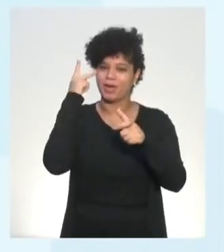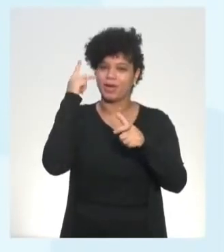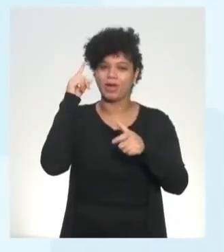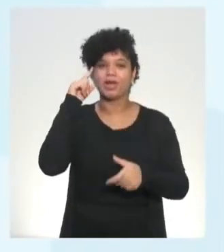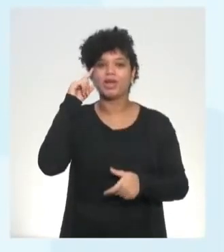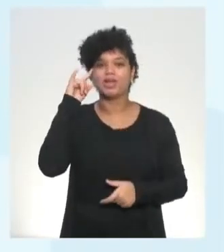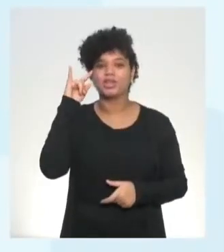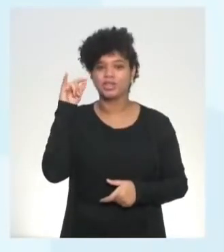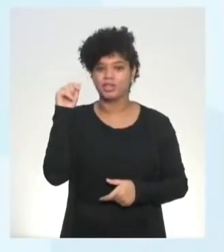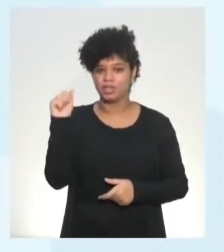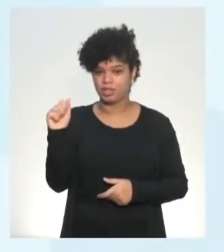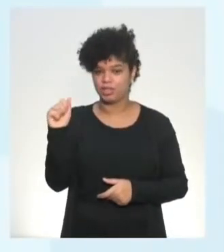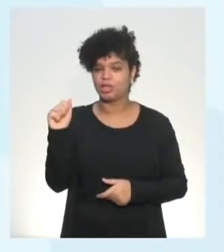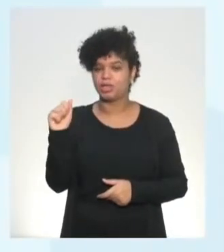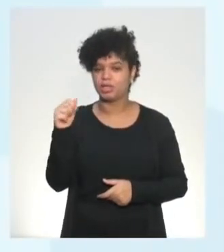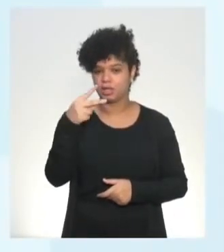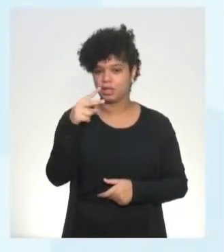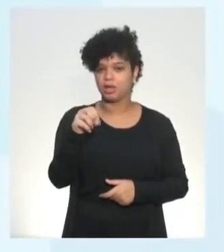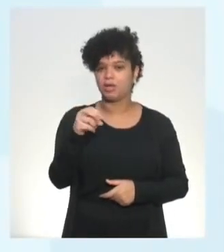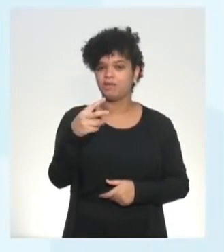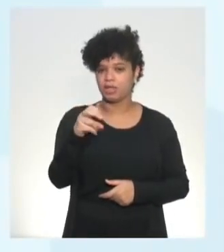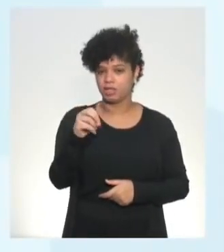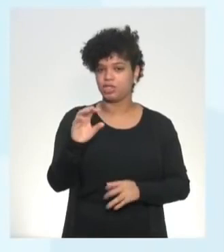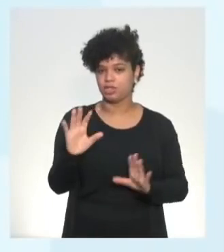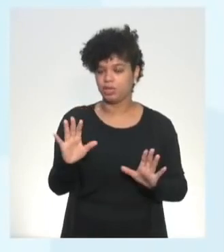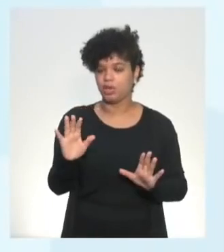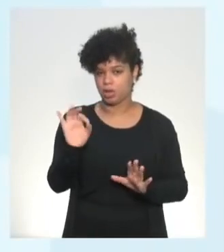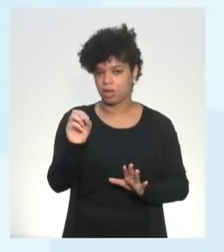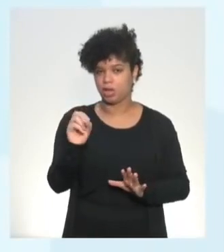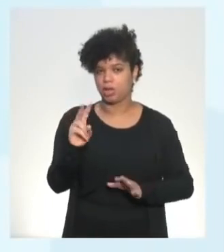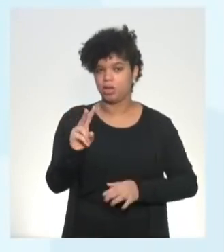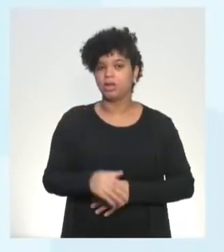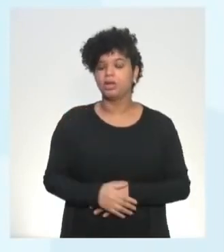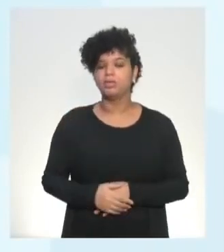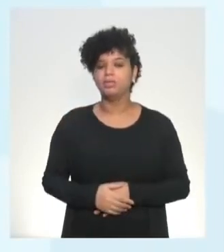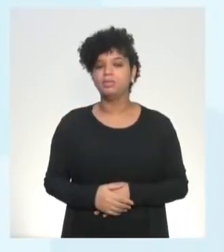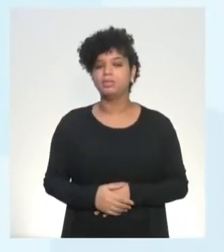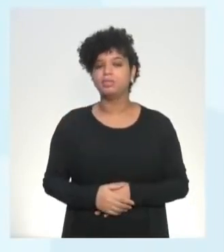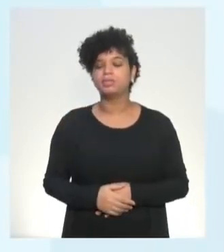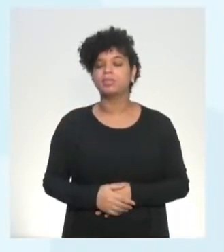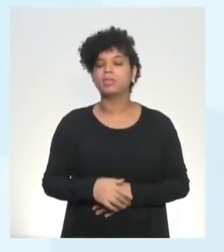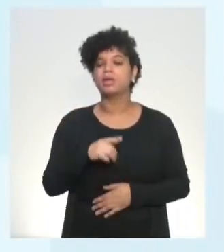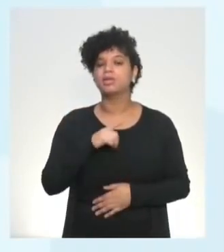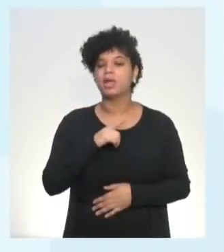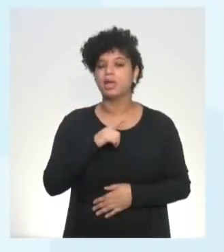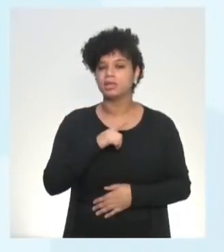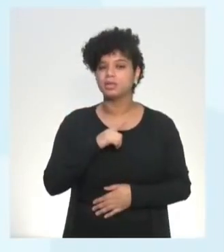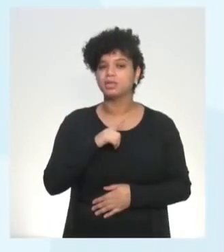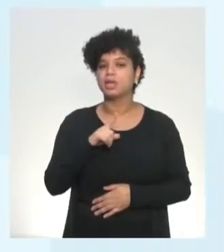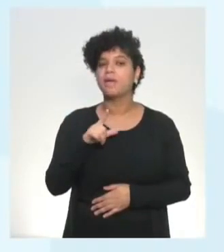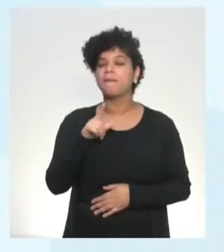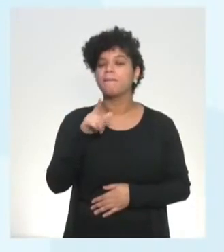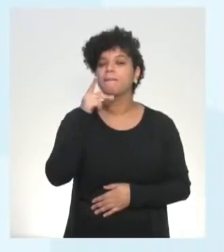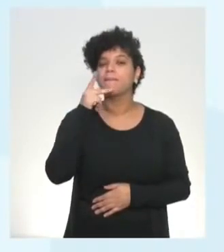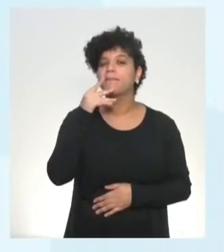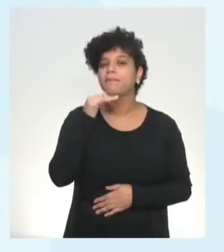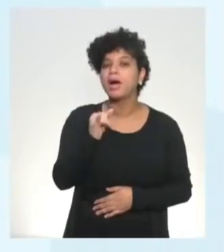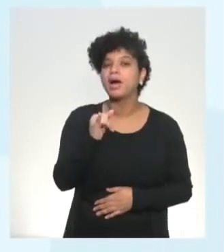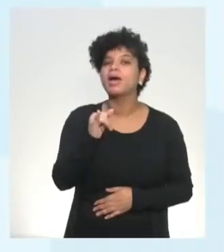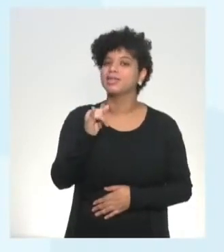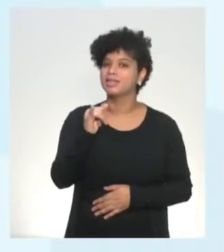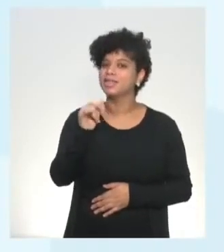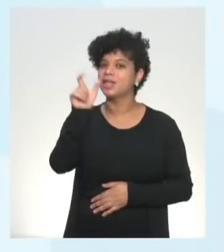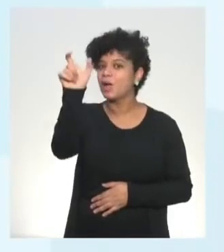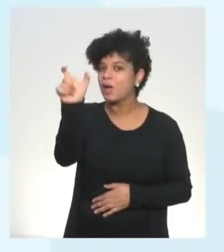aí a gente, ó, São Paulo, 30 de novembro de 2020 era o cabeçalho, tá? Senhores pais, é o quê? É o interlocutor, o destinatário a